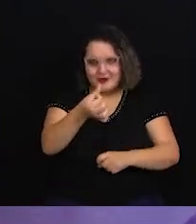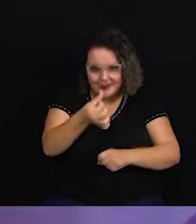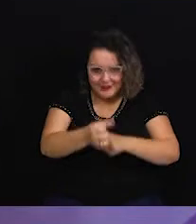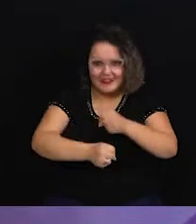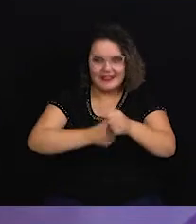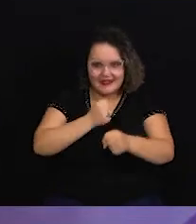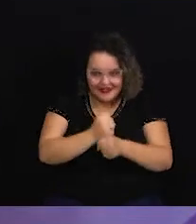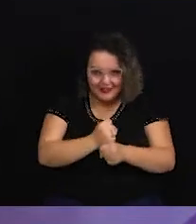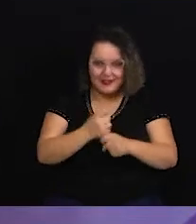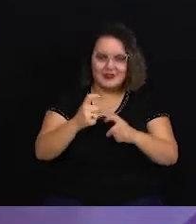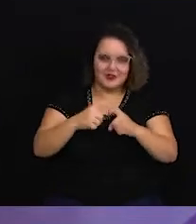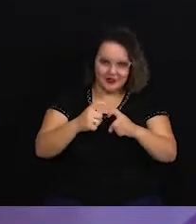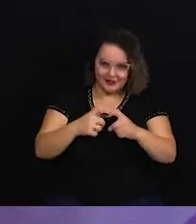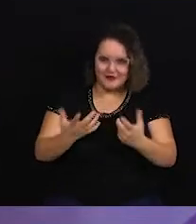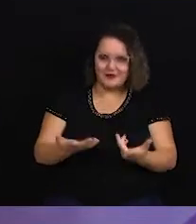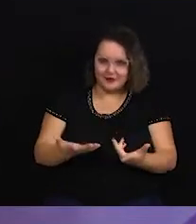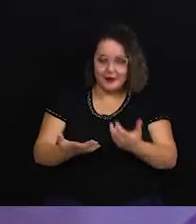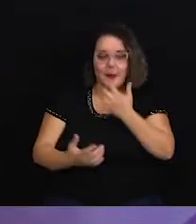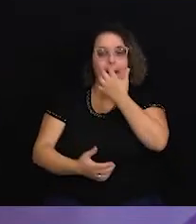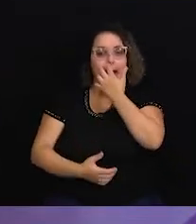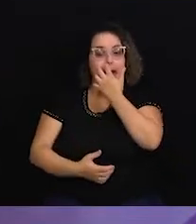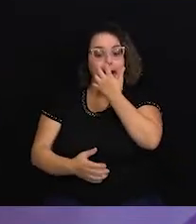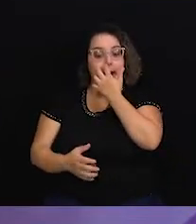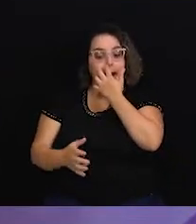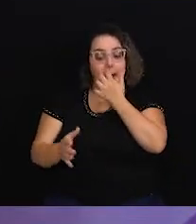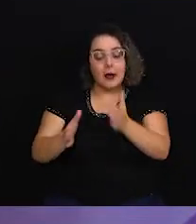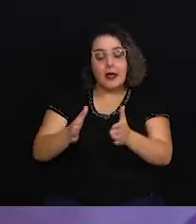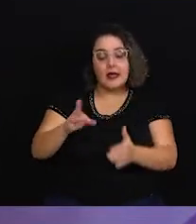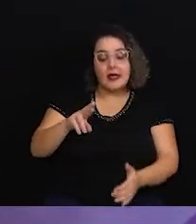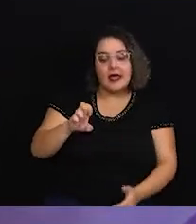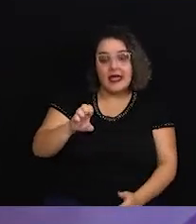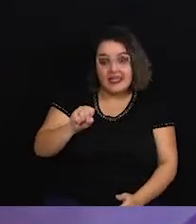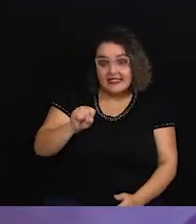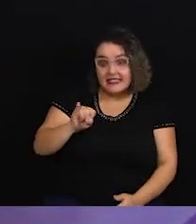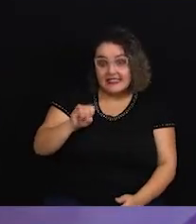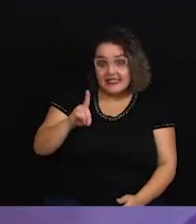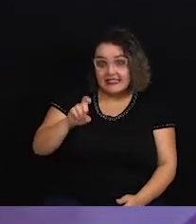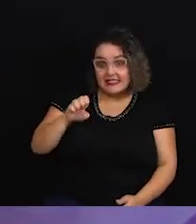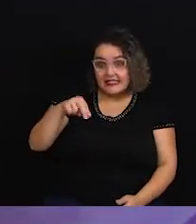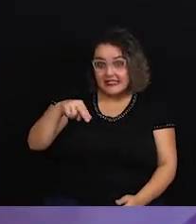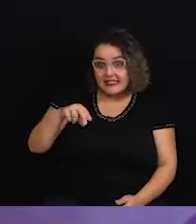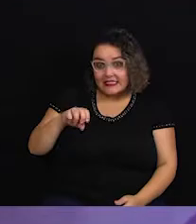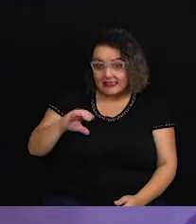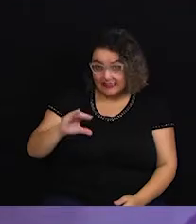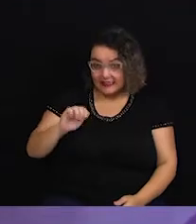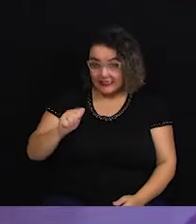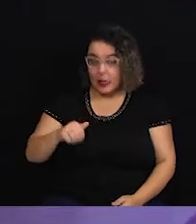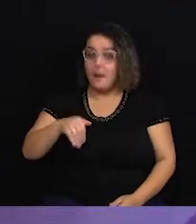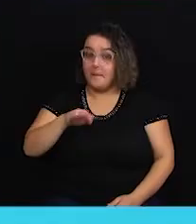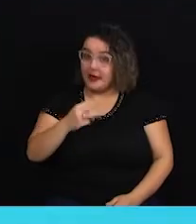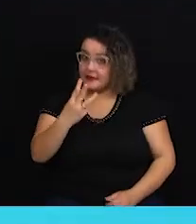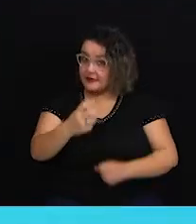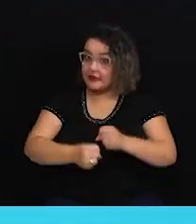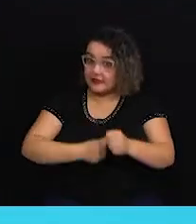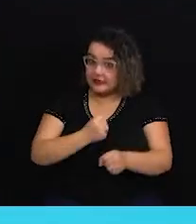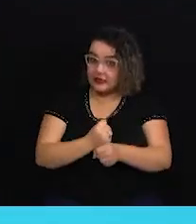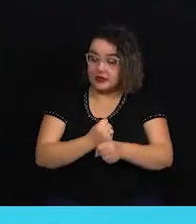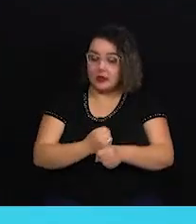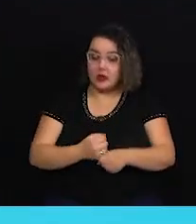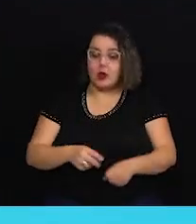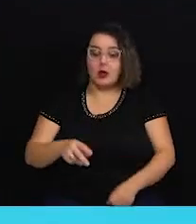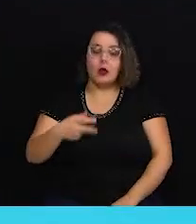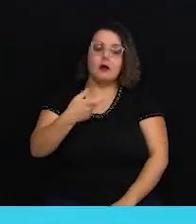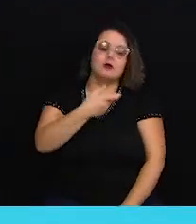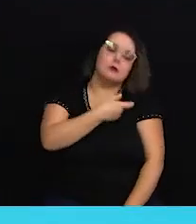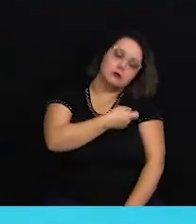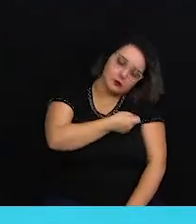né, os 6 anos de medicina. Então, e aí, durante a residência em anestesia, que são pelo menos mais 3 anos, ele tem uma visão